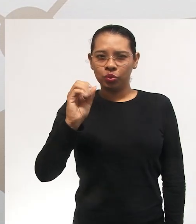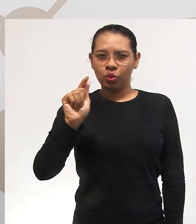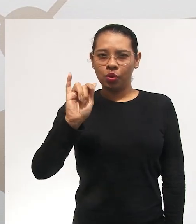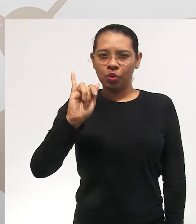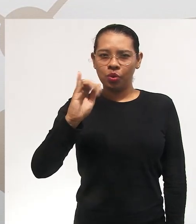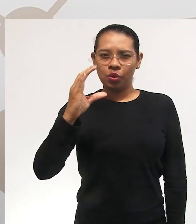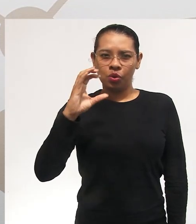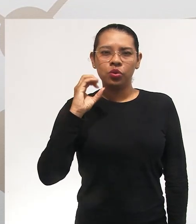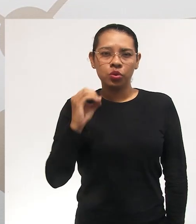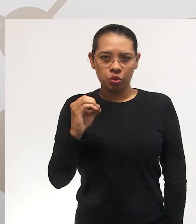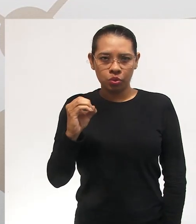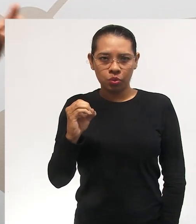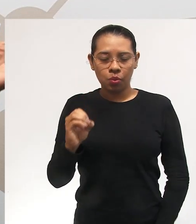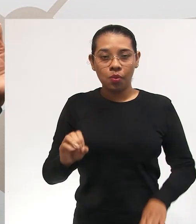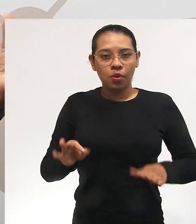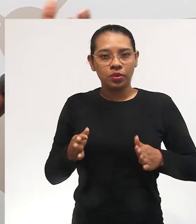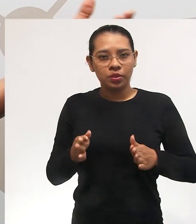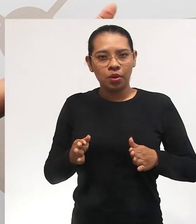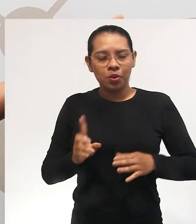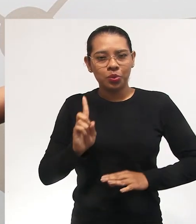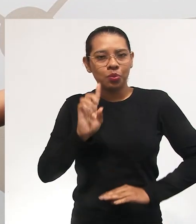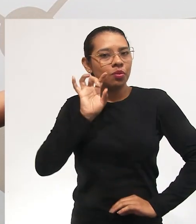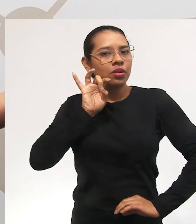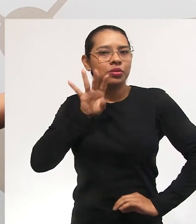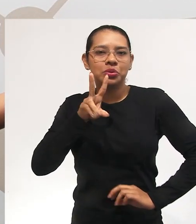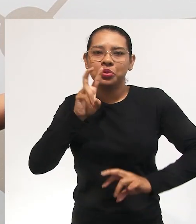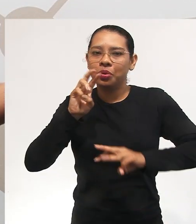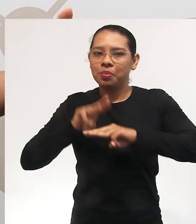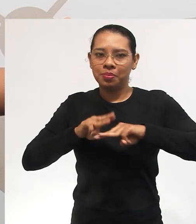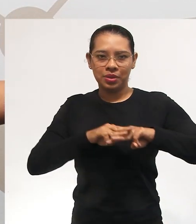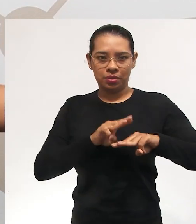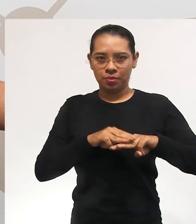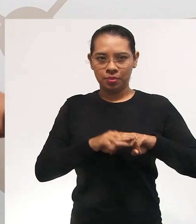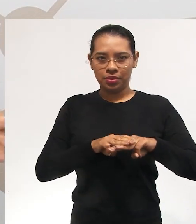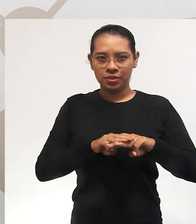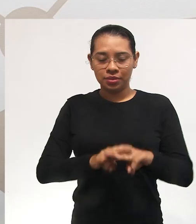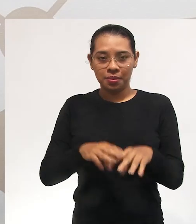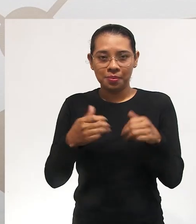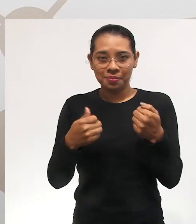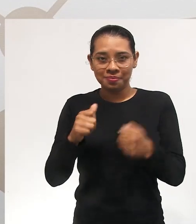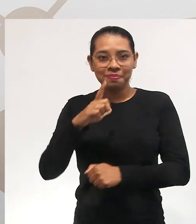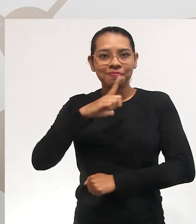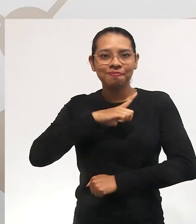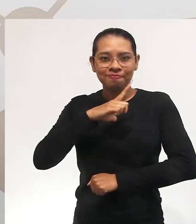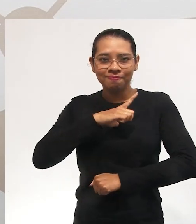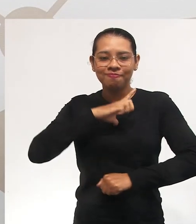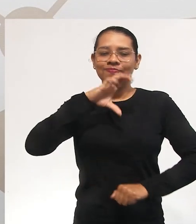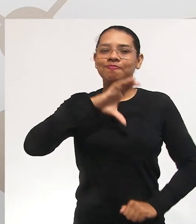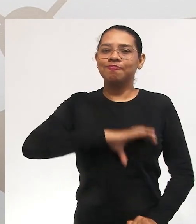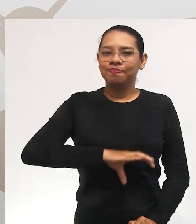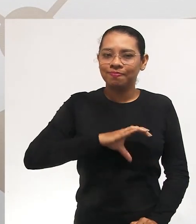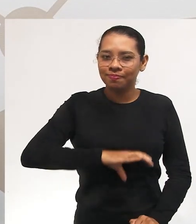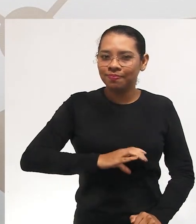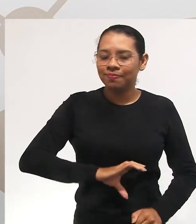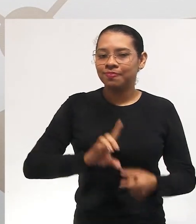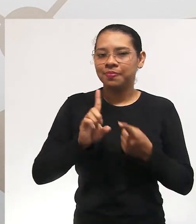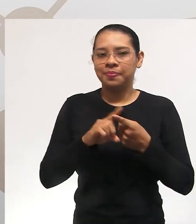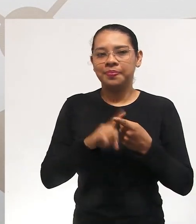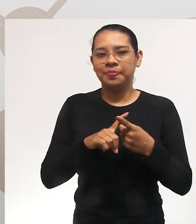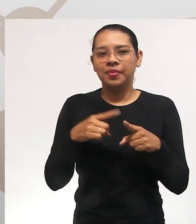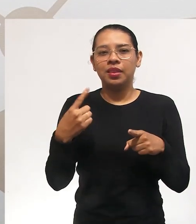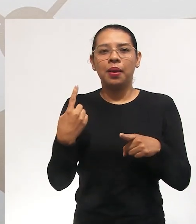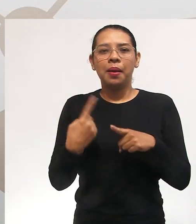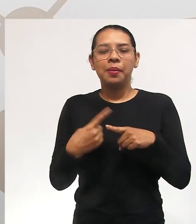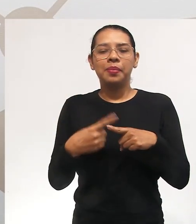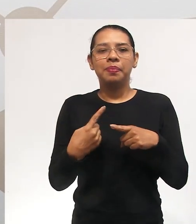lógico, não existe interpretação de texto, que é o que você traz agora, sem o raciocínio lógico, sem a capacidade de análise